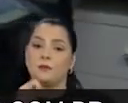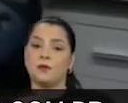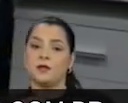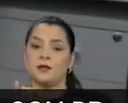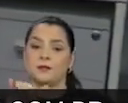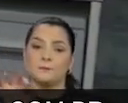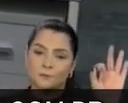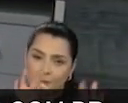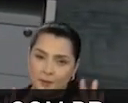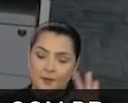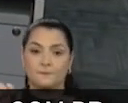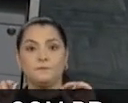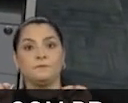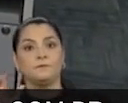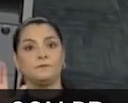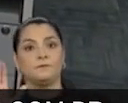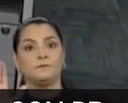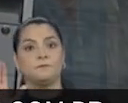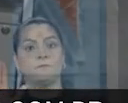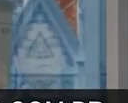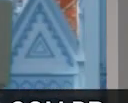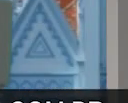essa modelagem de quem deve ser convocado no final.